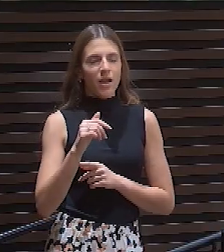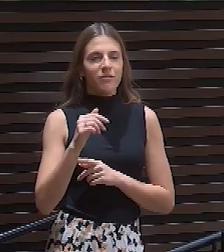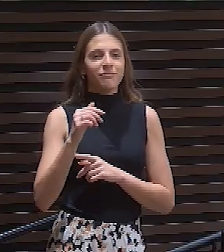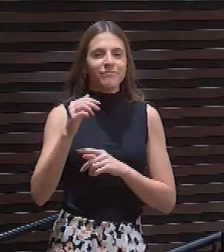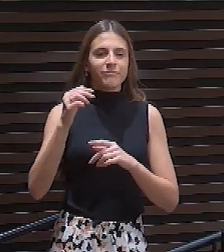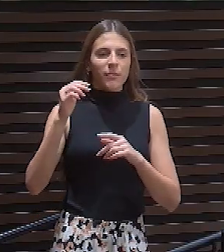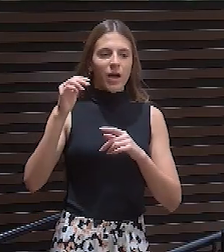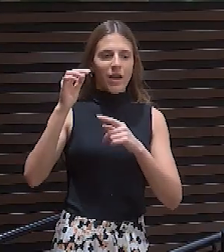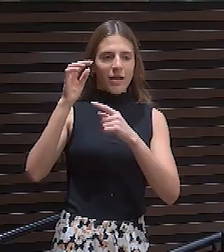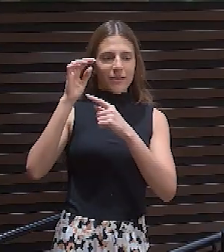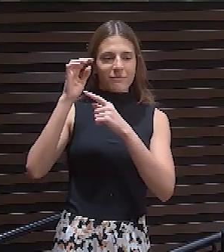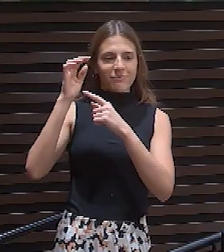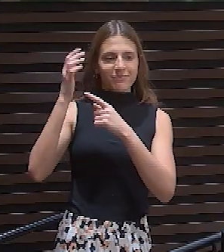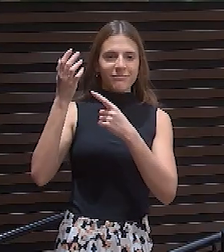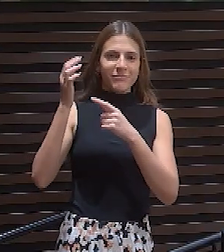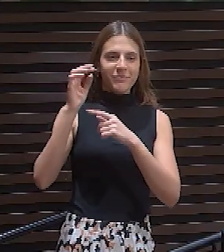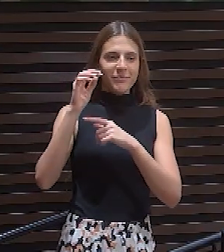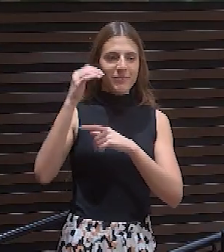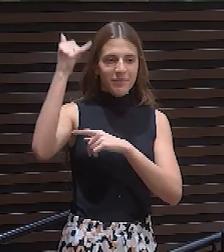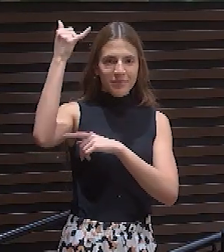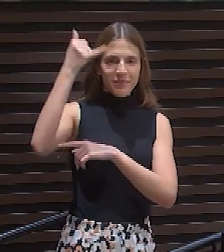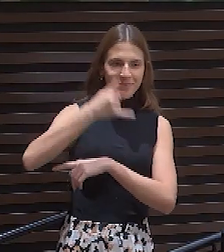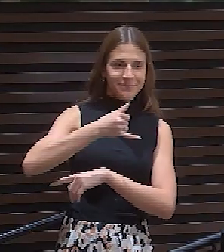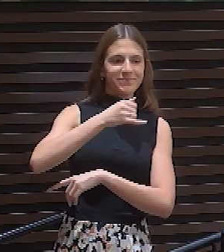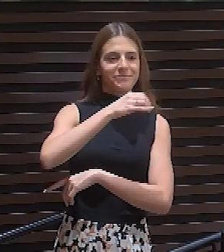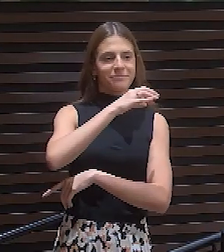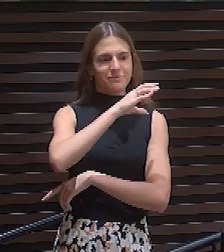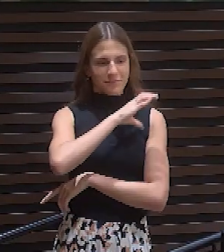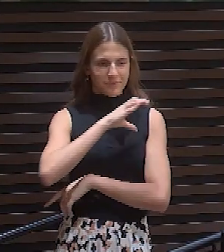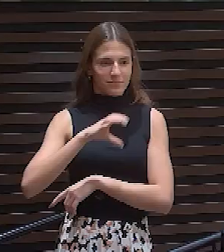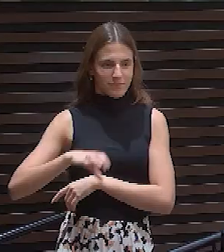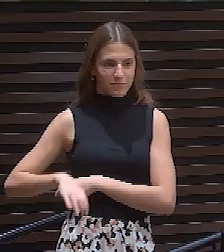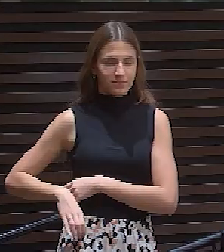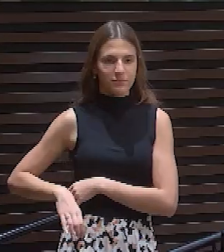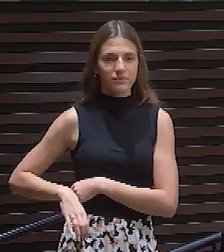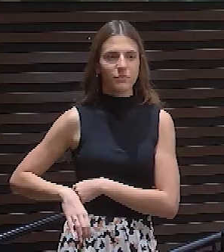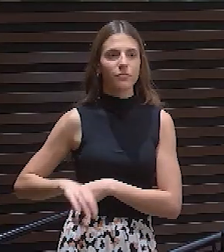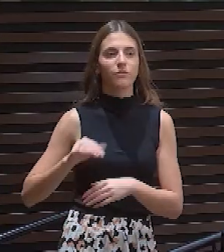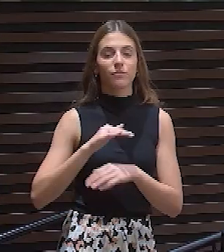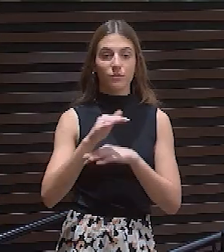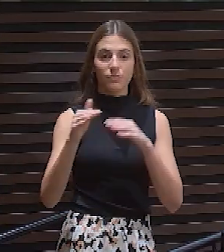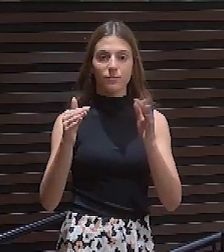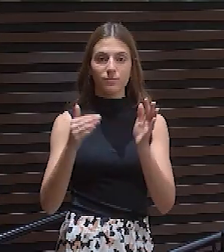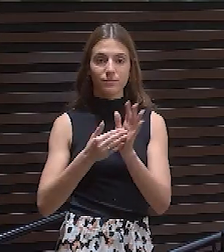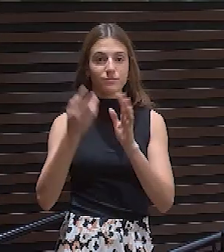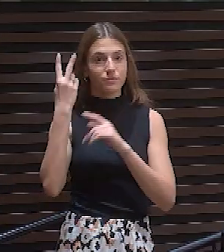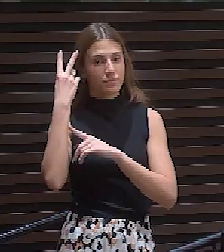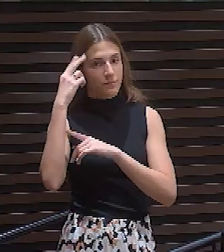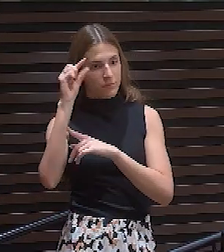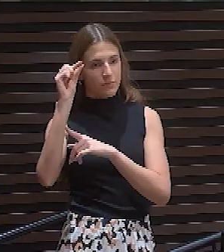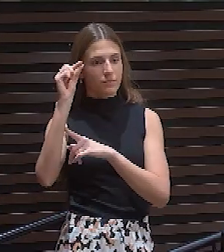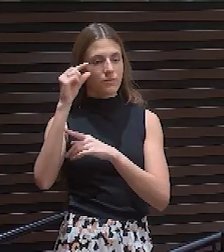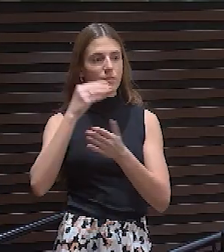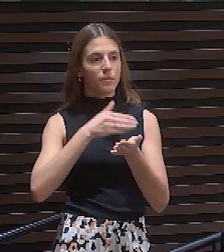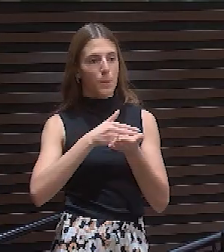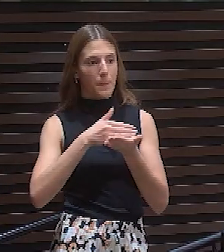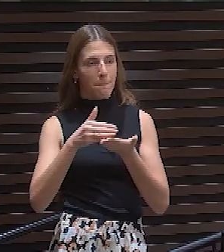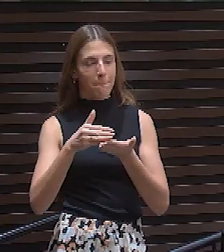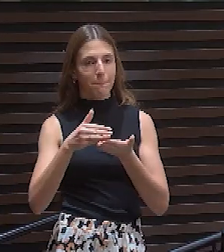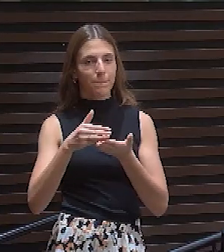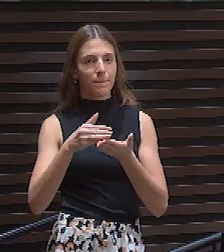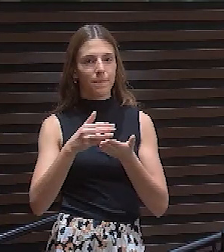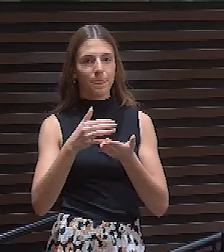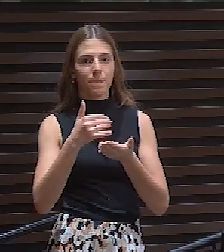comandante de nossas batalhas espirituais. Toda conquista começa com a rendição à sua